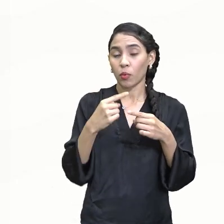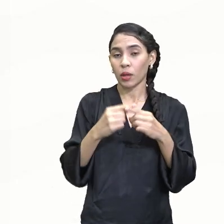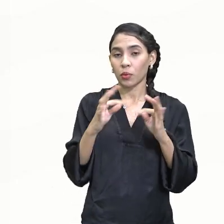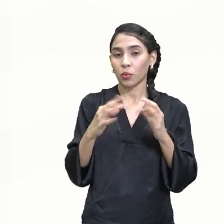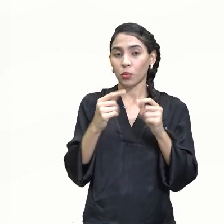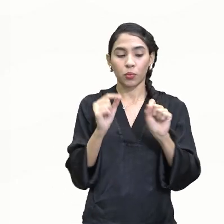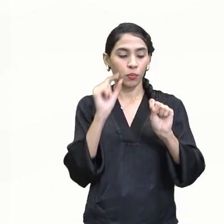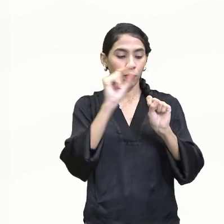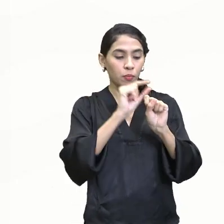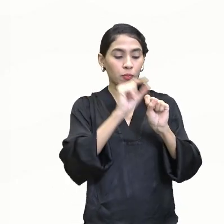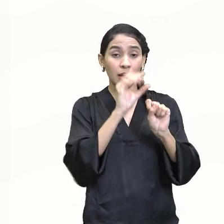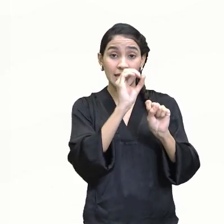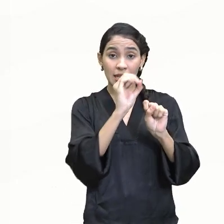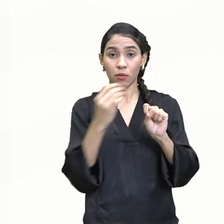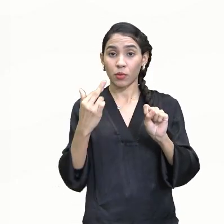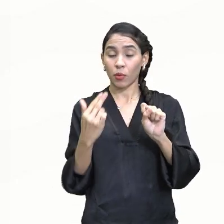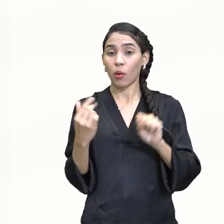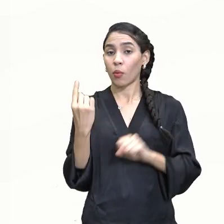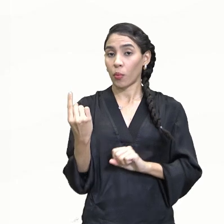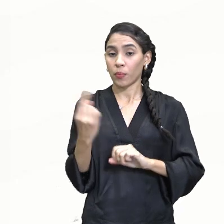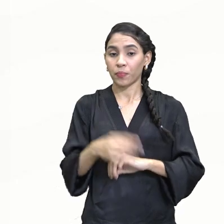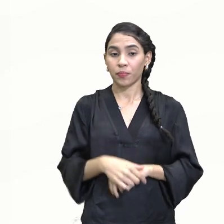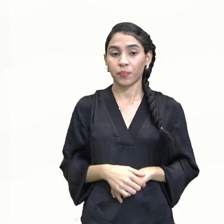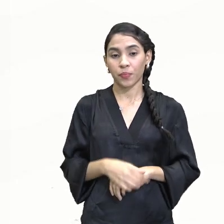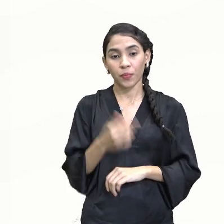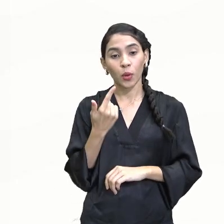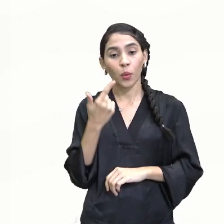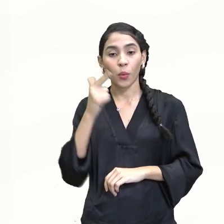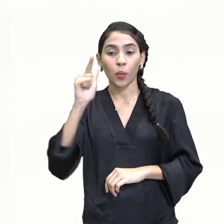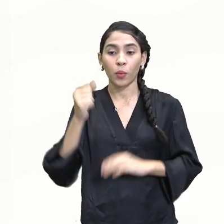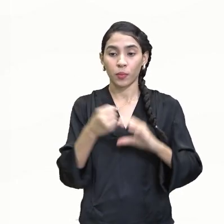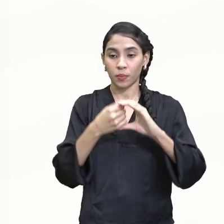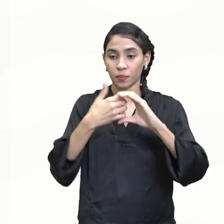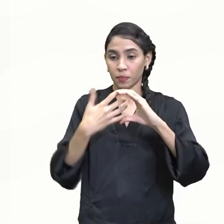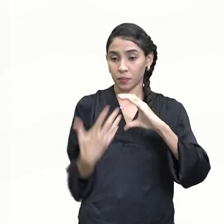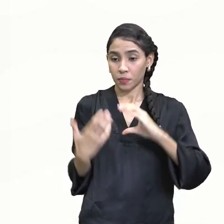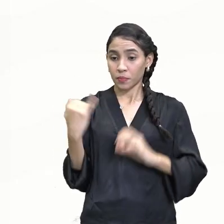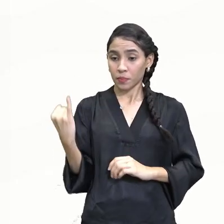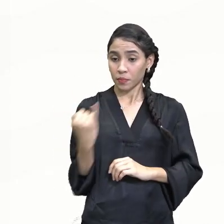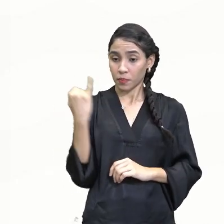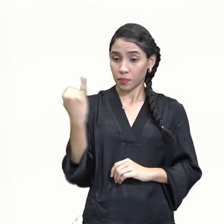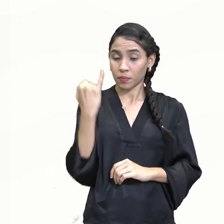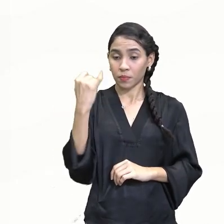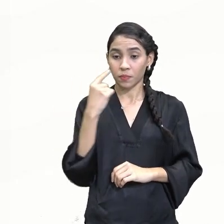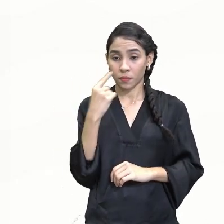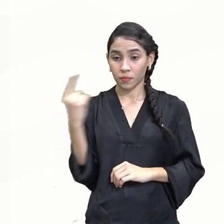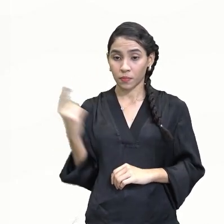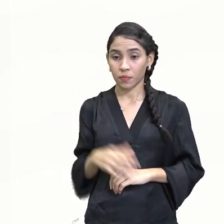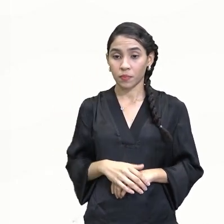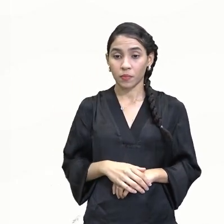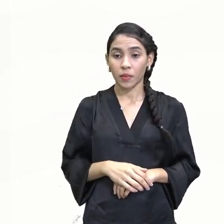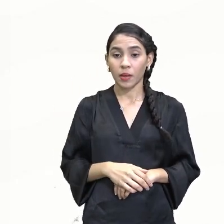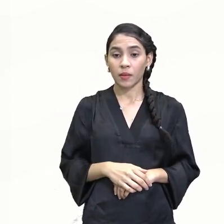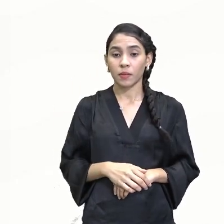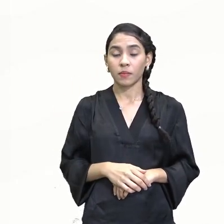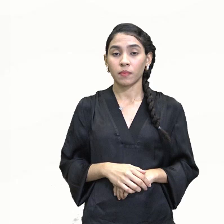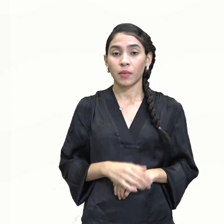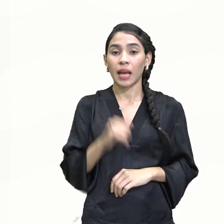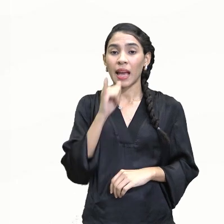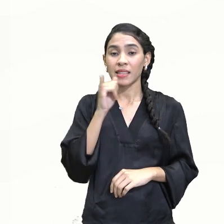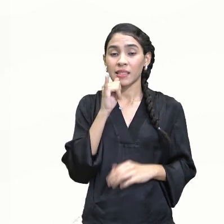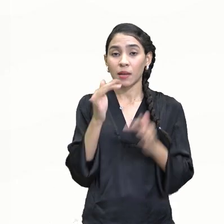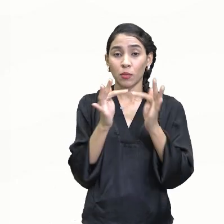É igual a 1. Uma outra característica muito importante é que essa curva, né, o gráfico da